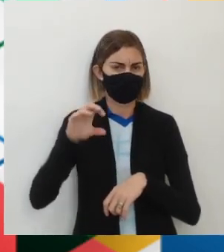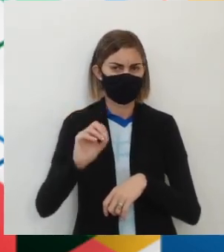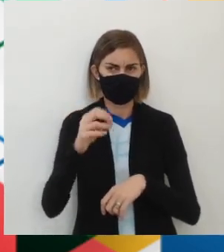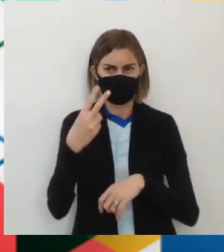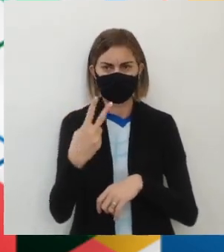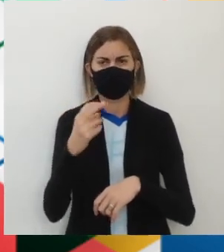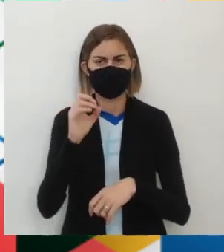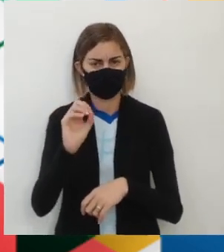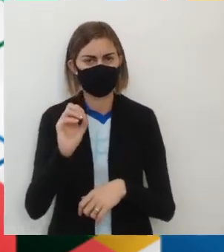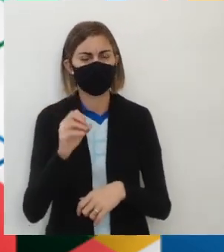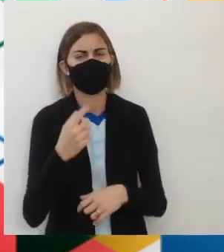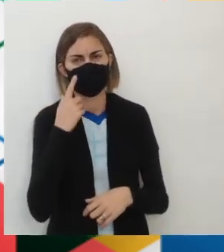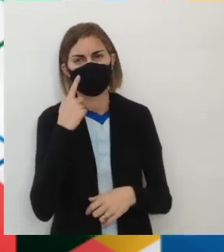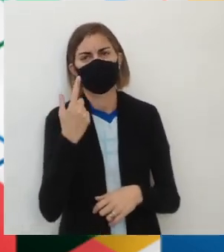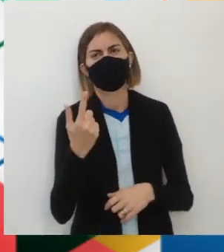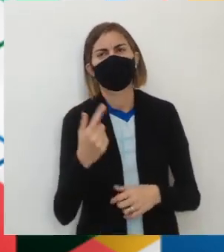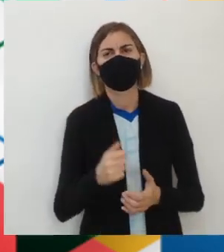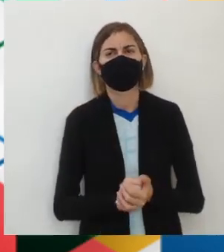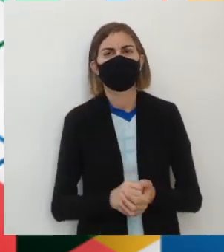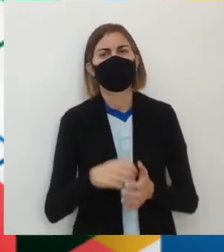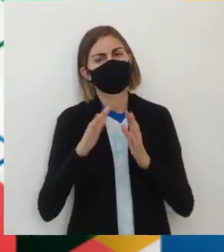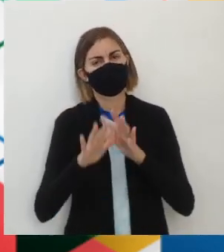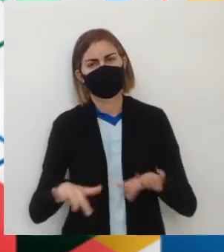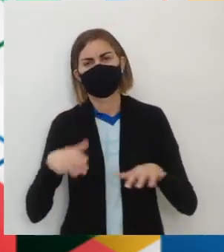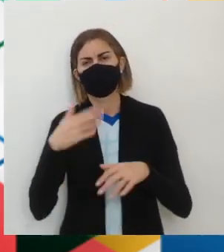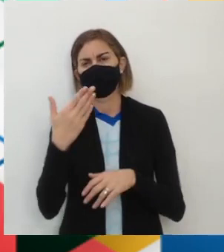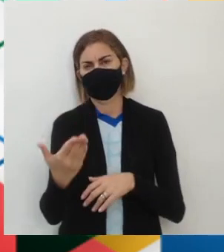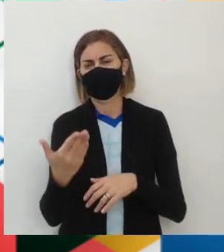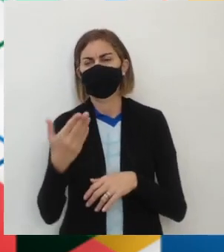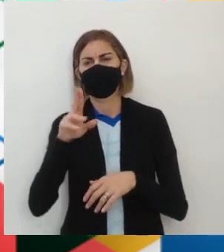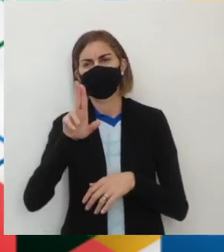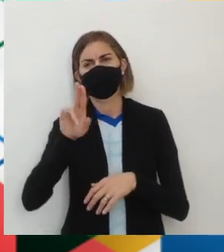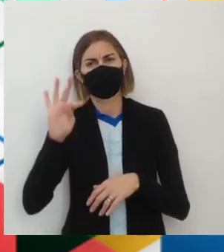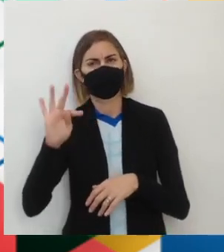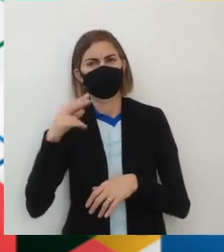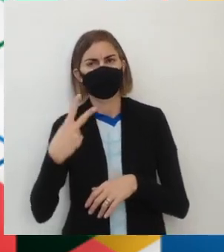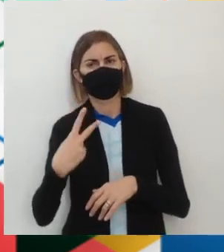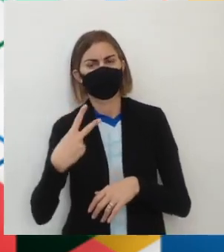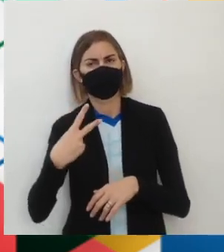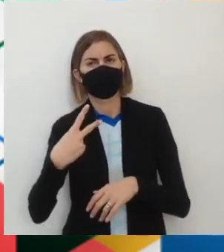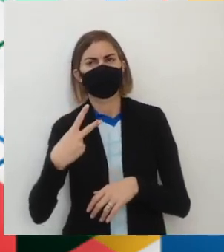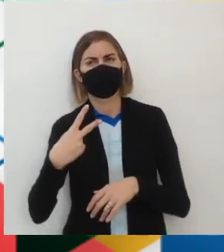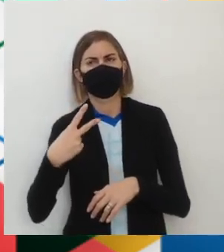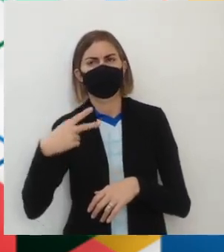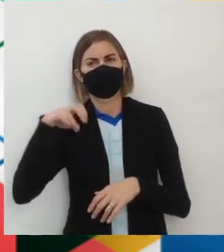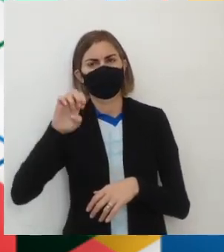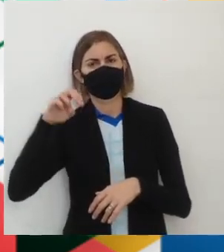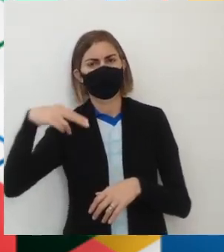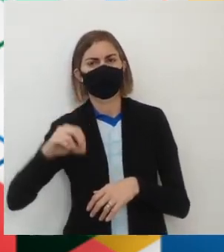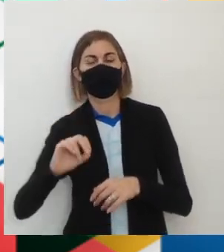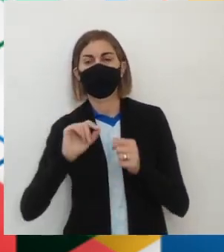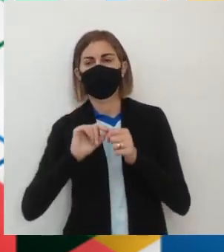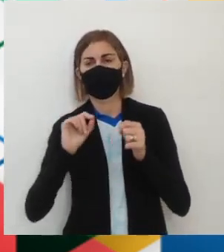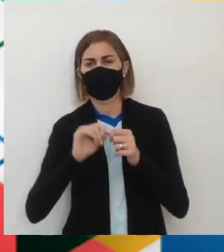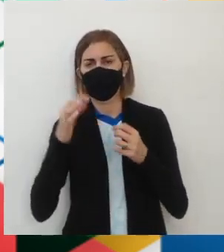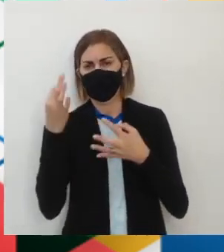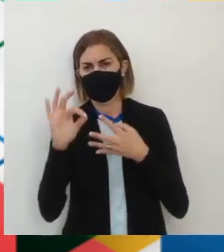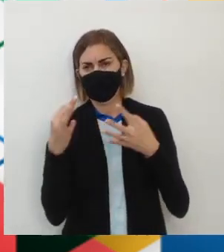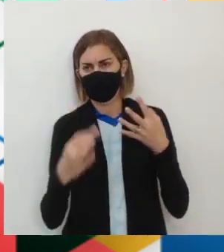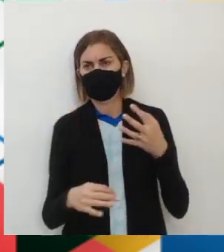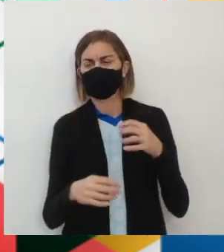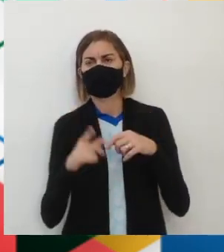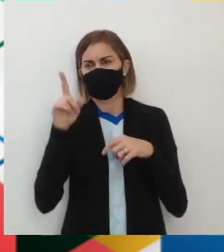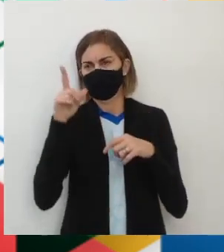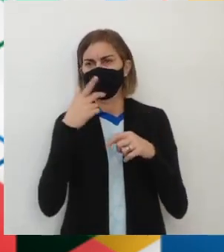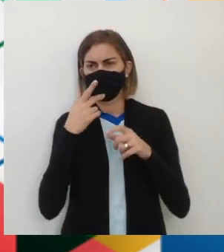diol. Aí ele diz assim: assim, a respeito do but2eno, são feitas as seguintes afirmações. Então,